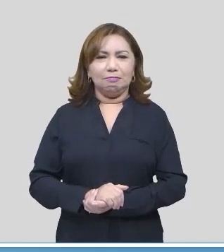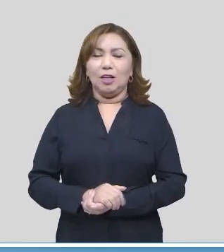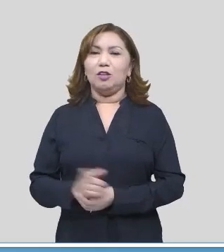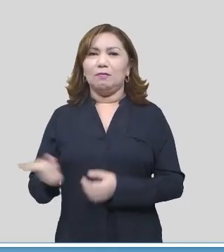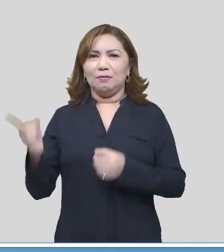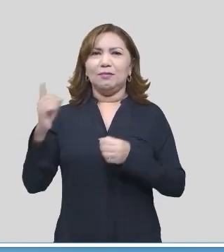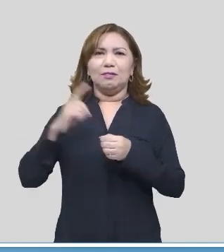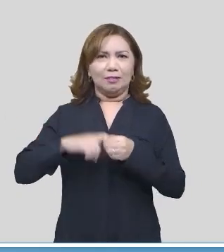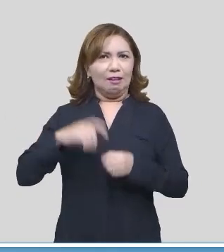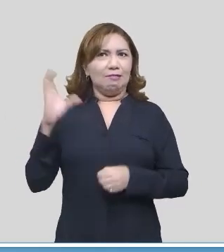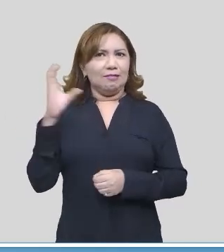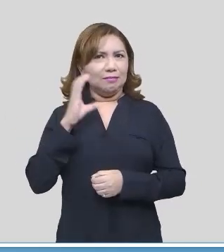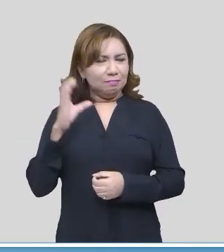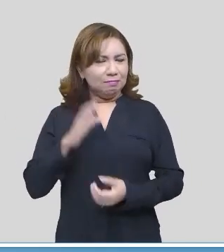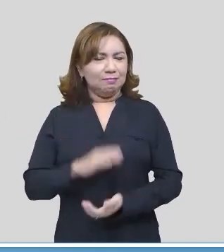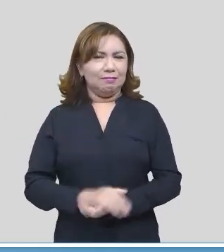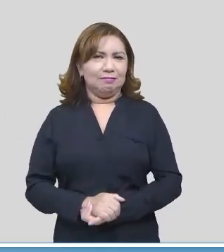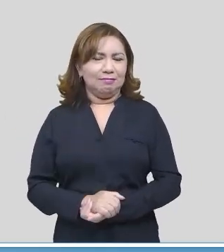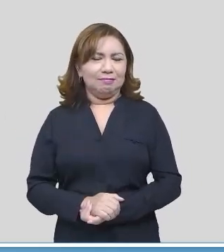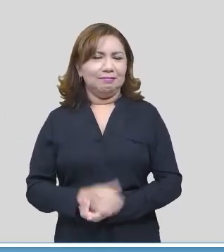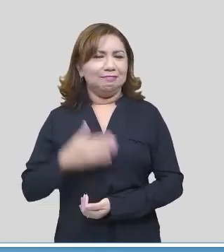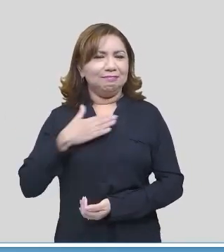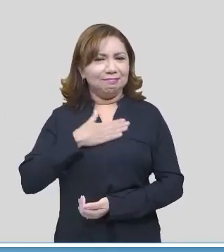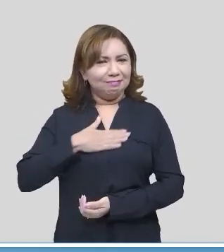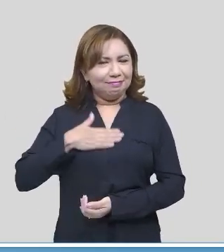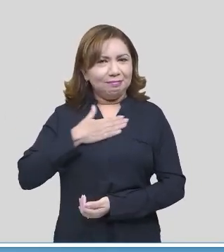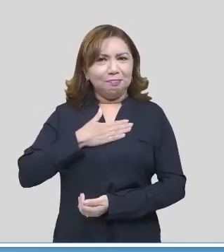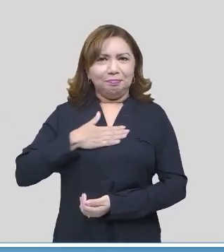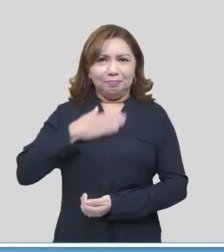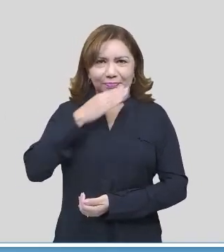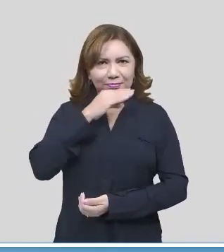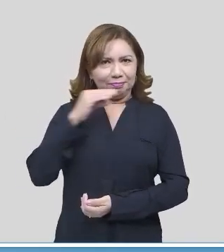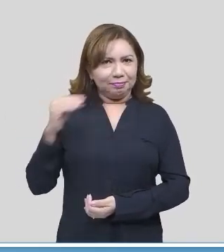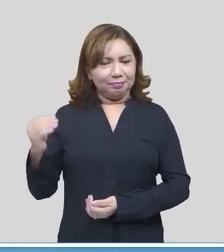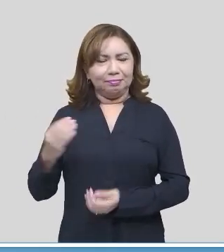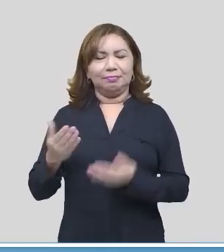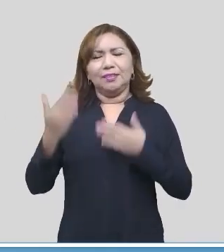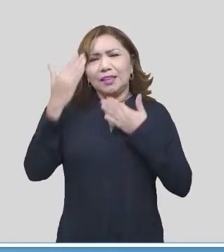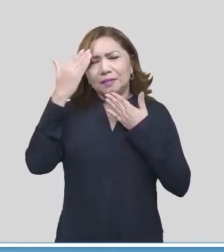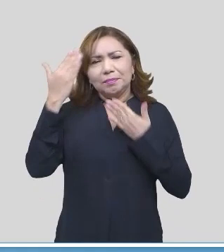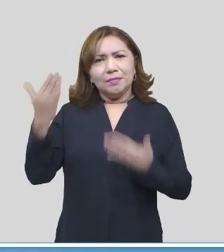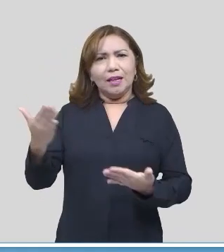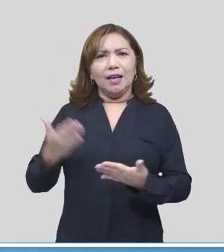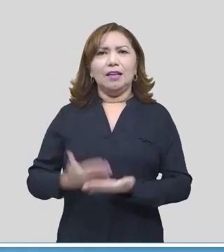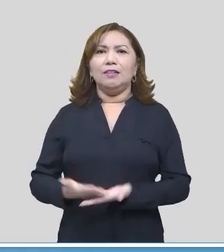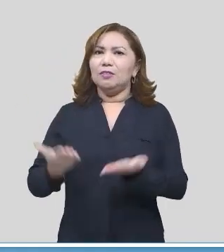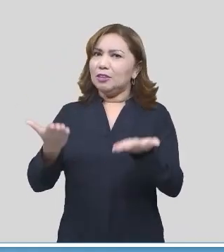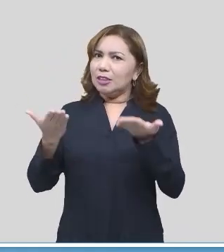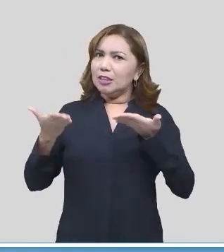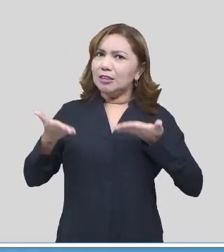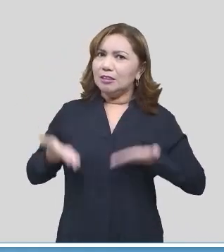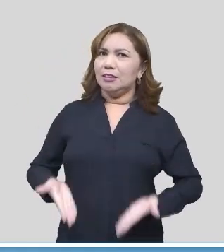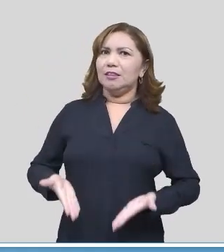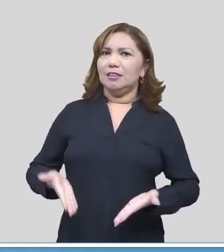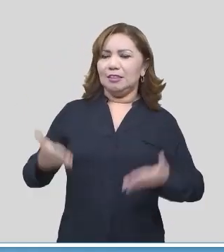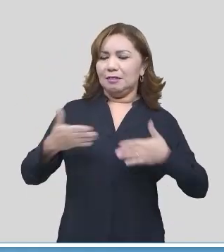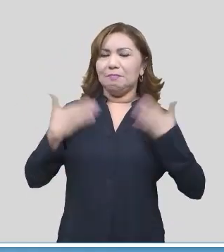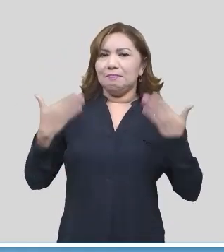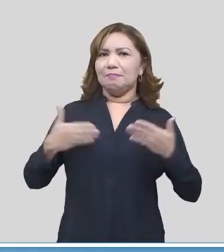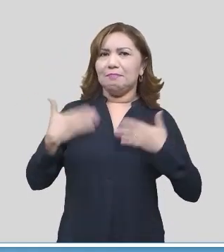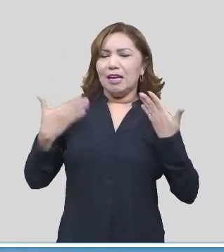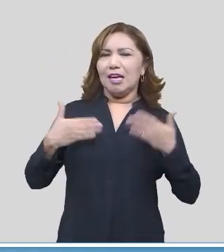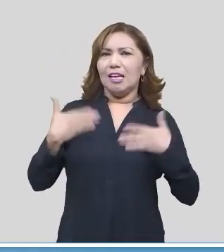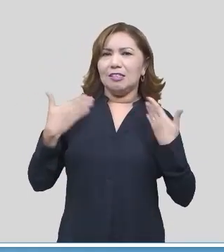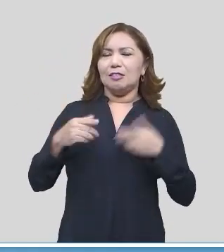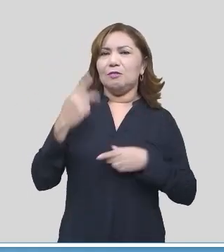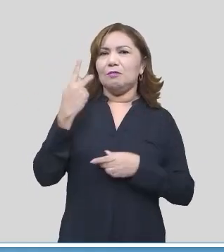breve. Crianças, gostaria de agradecer a sua participação, a sua animação, aí de onde